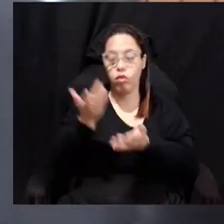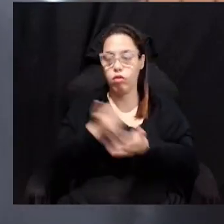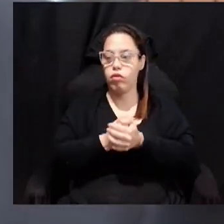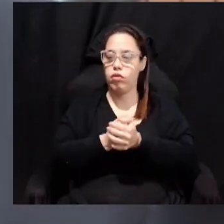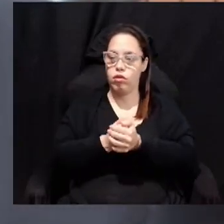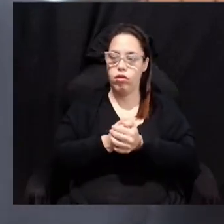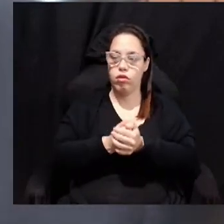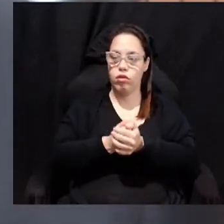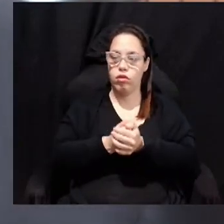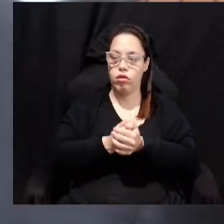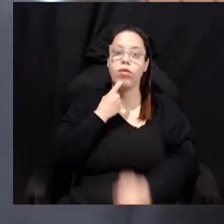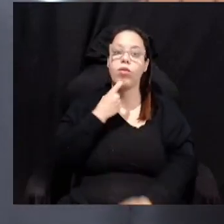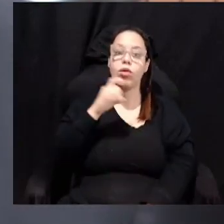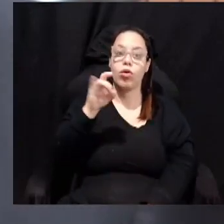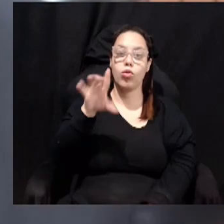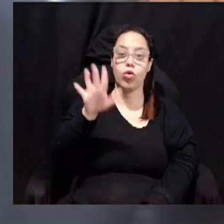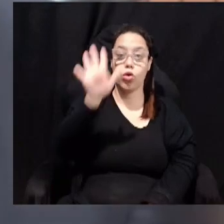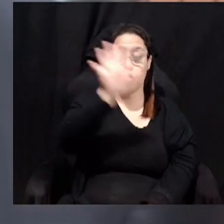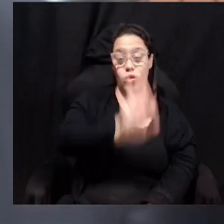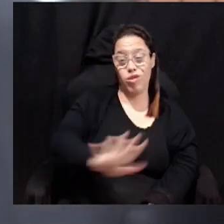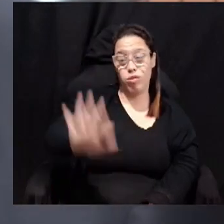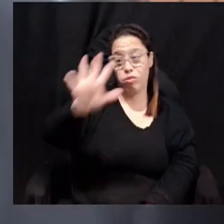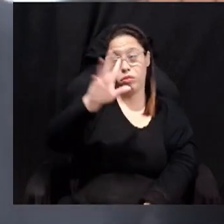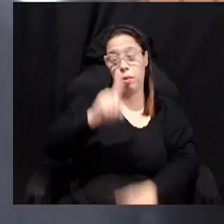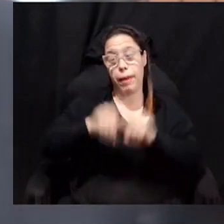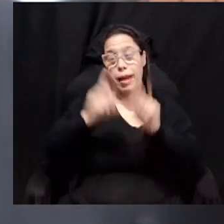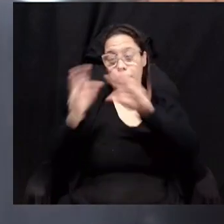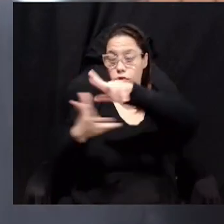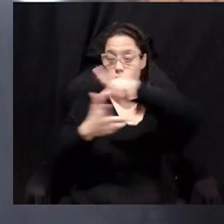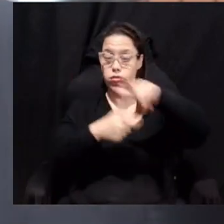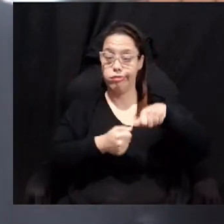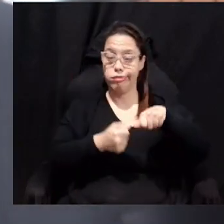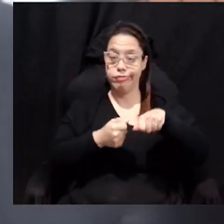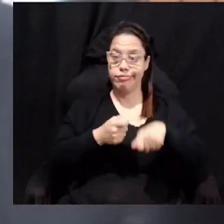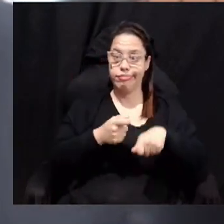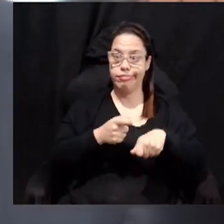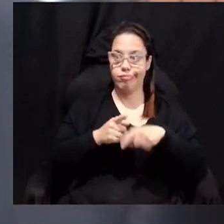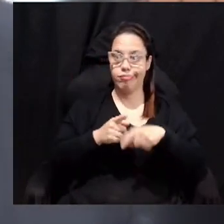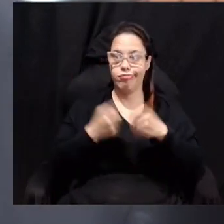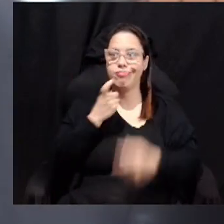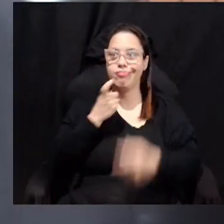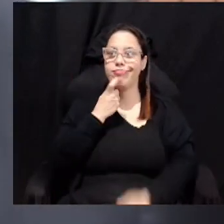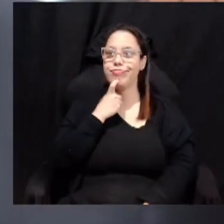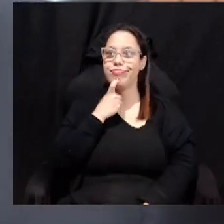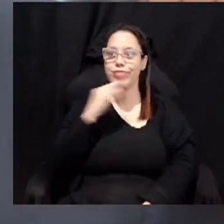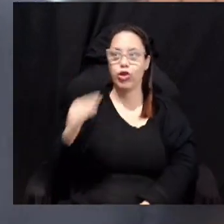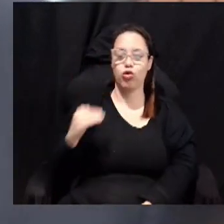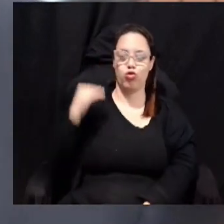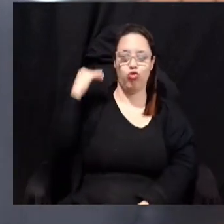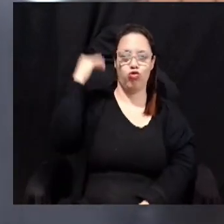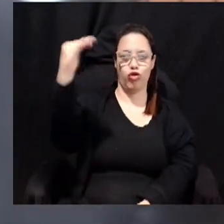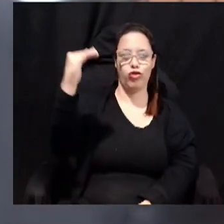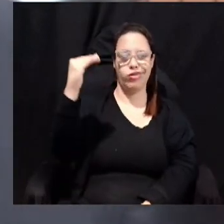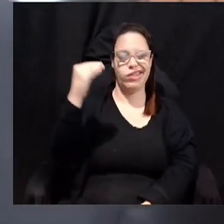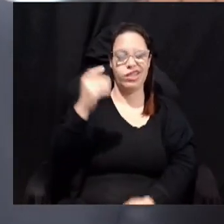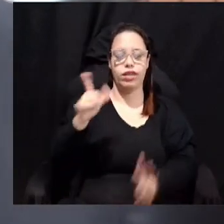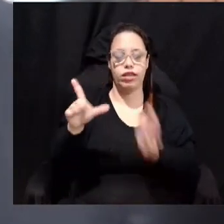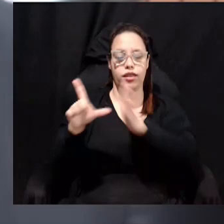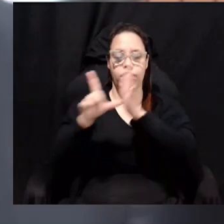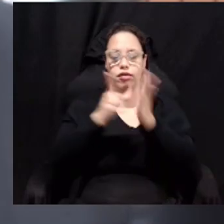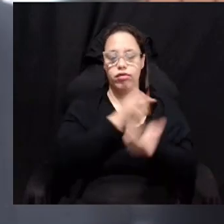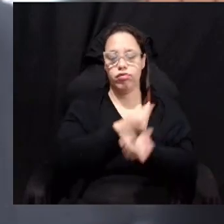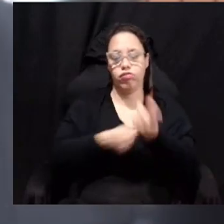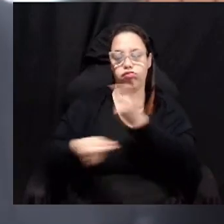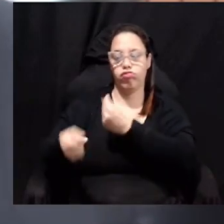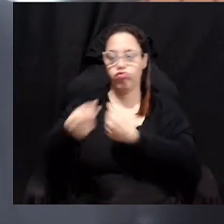não só nacional, mas como mundial, né? Uma cidade que está na vanguarda do comércio, é uma cidade que está na